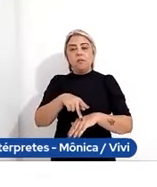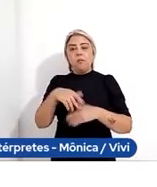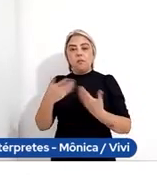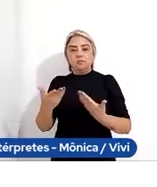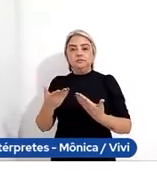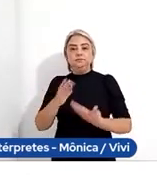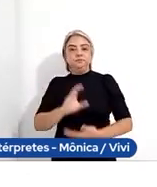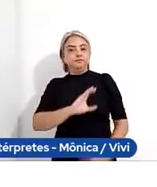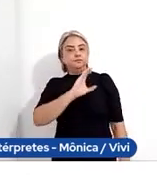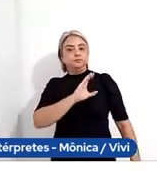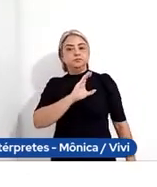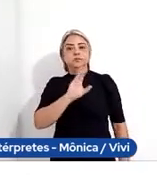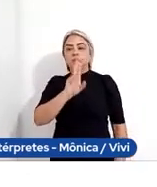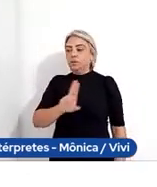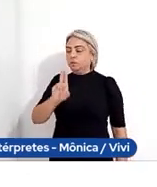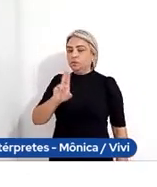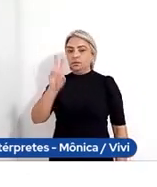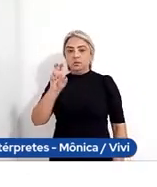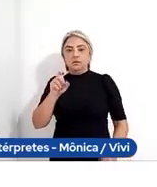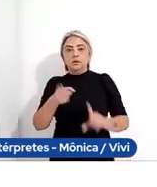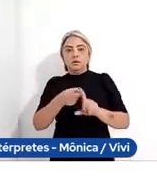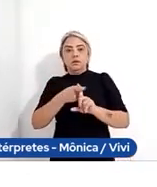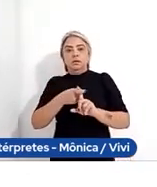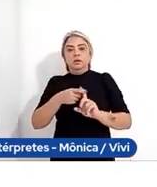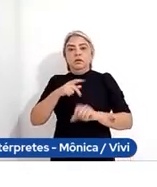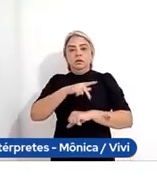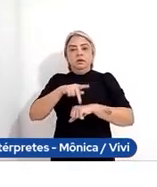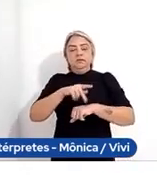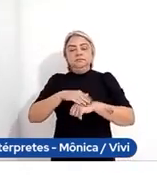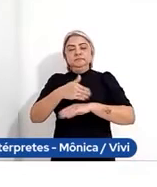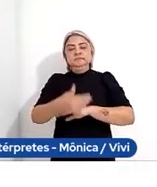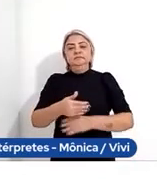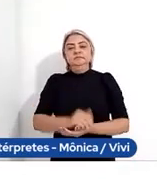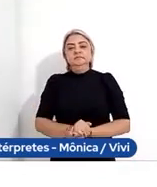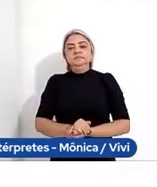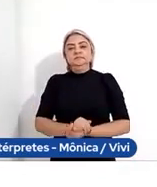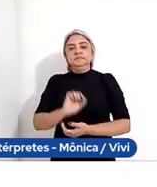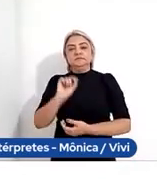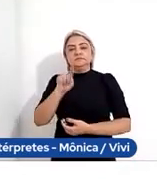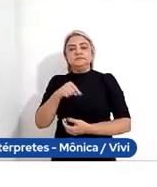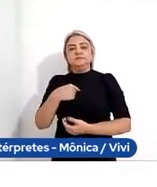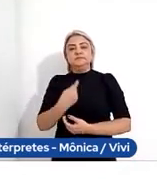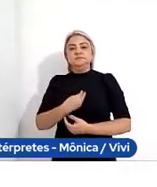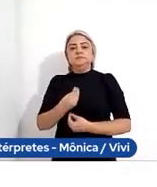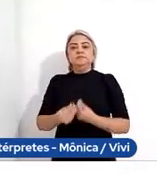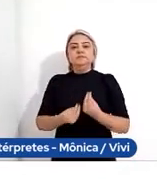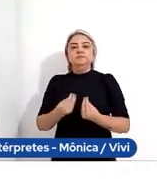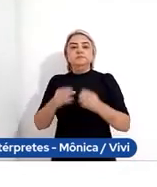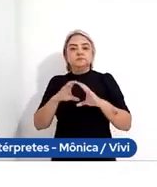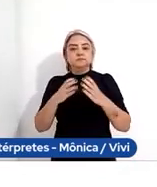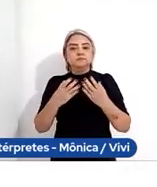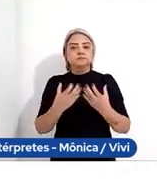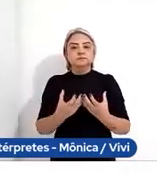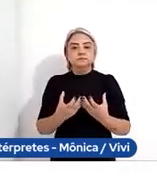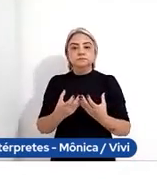conselheiras usou esse termo também, a dependência nacional, que é exatamente como o grupo que estuda o SEIS